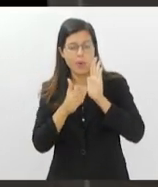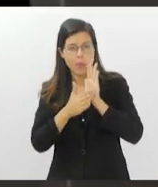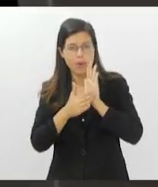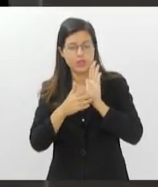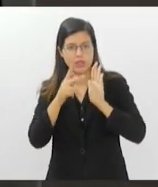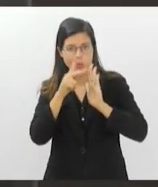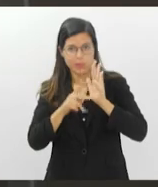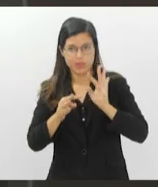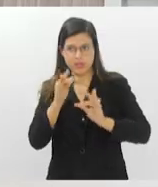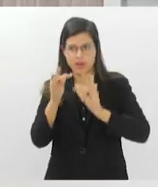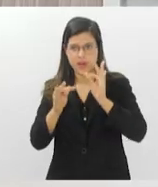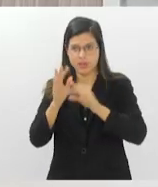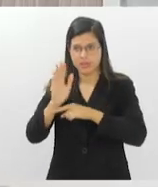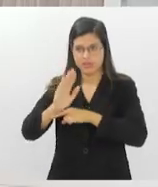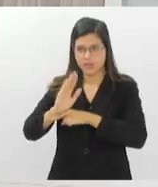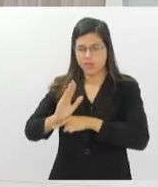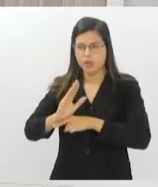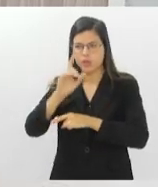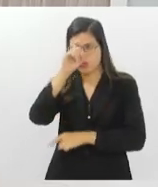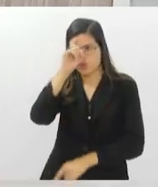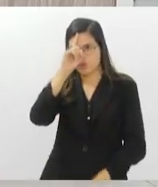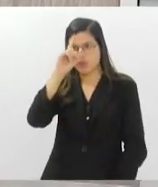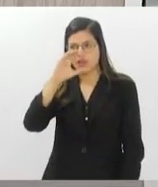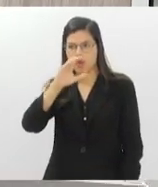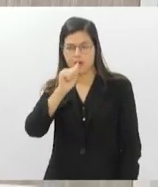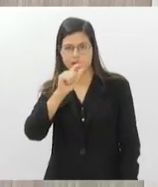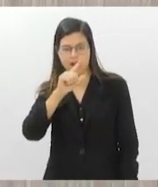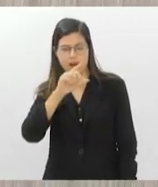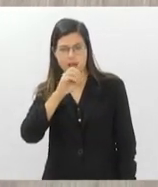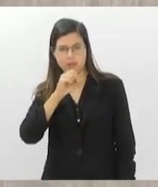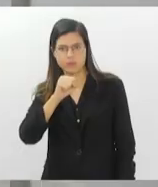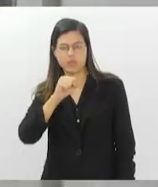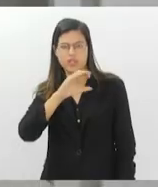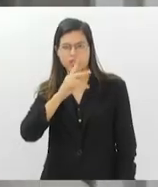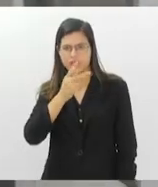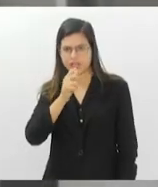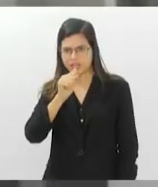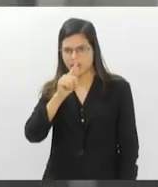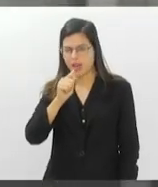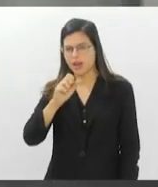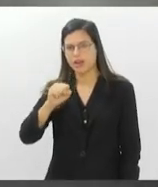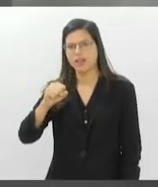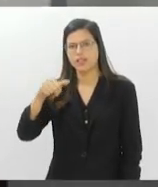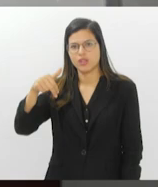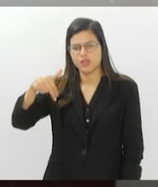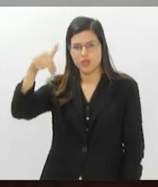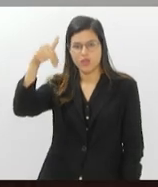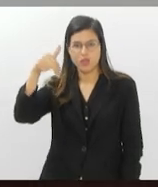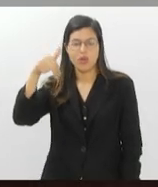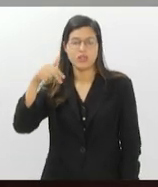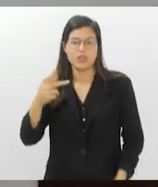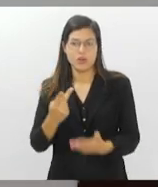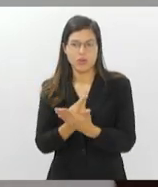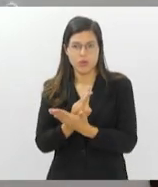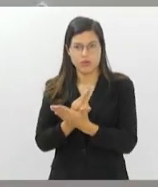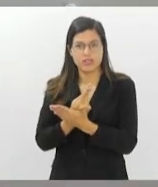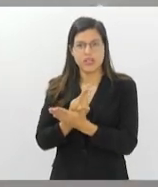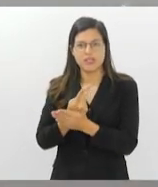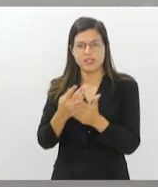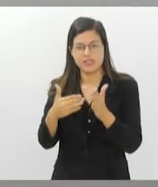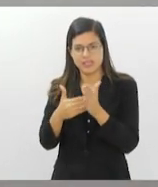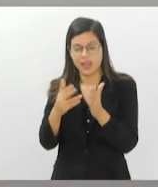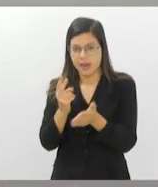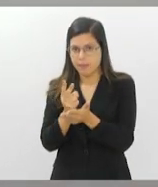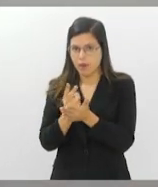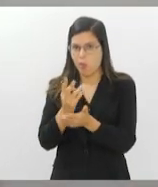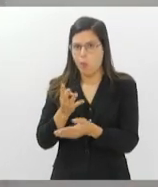Cine Hospital Estadual Carlos Chagas, em Marechal Hermes, na Zona Norte. As sessões acontecem de segunda a sexta-feira, sempre às